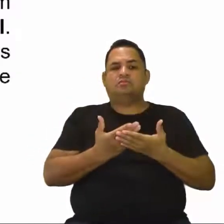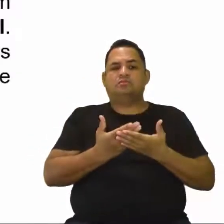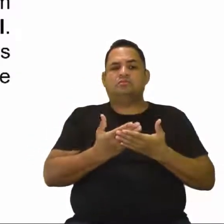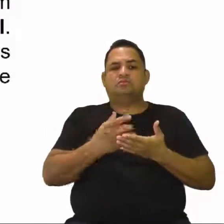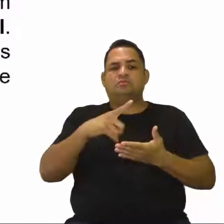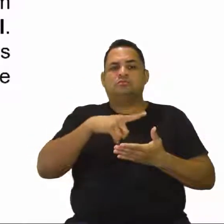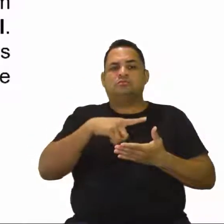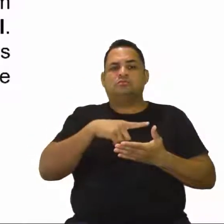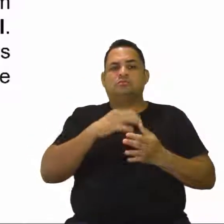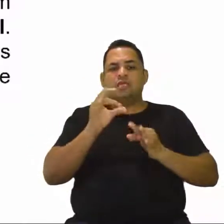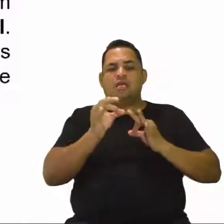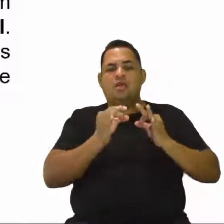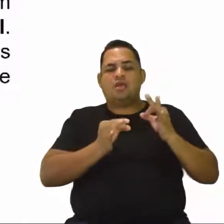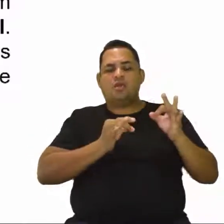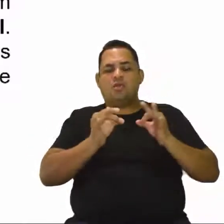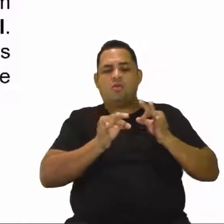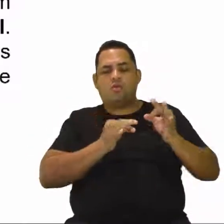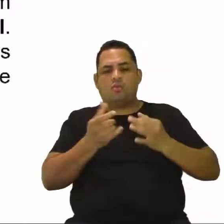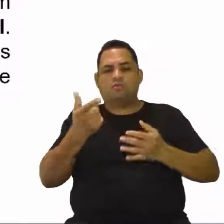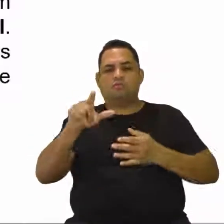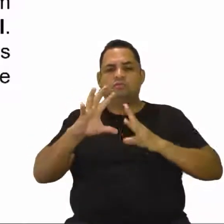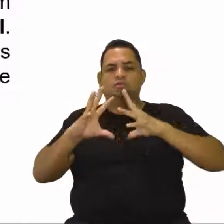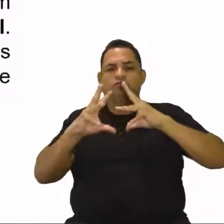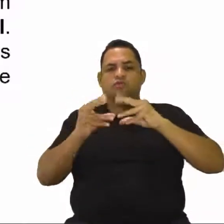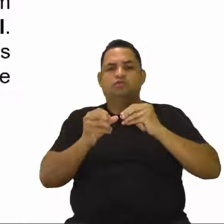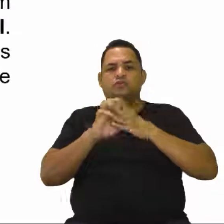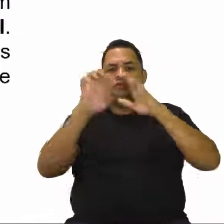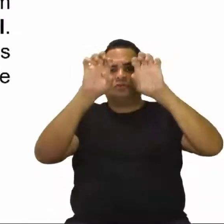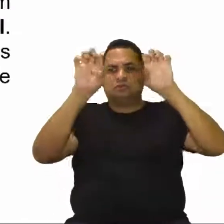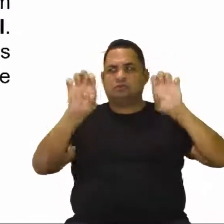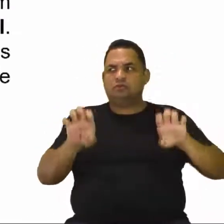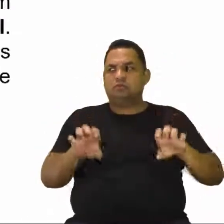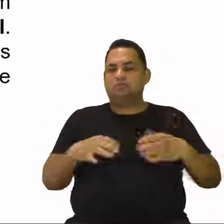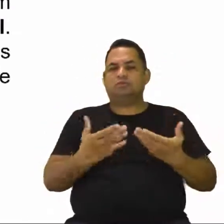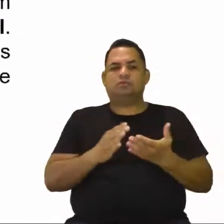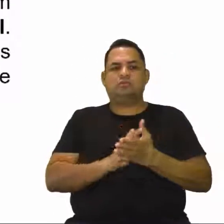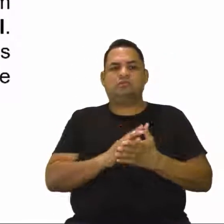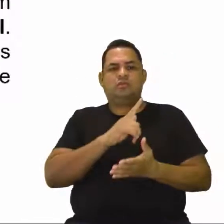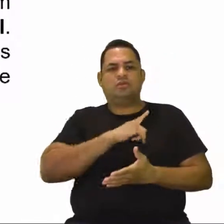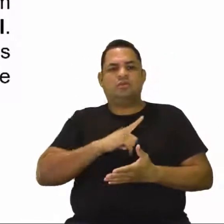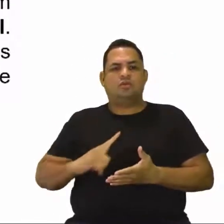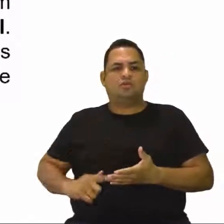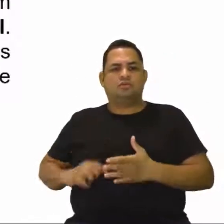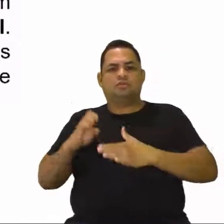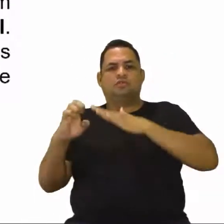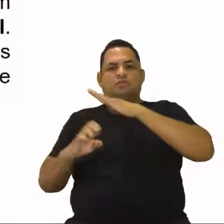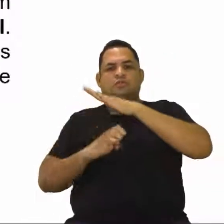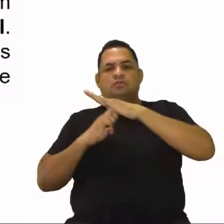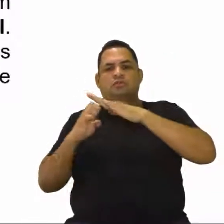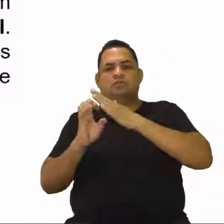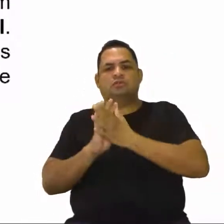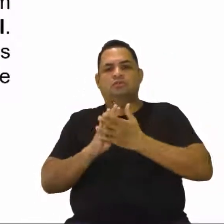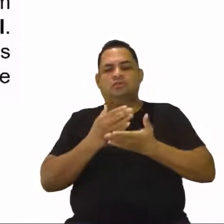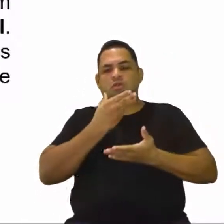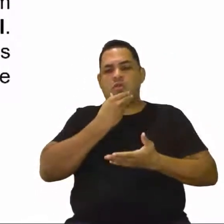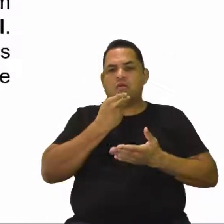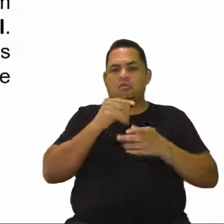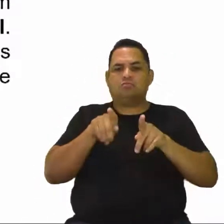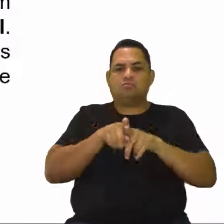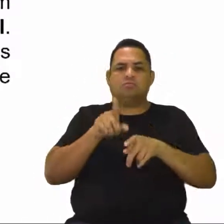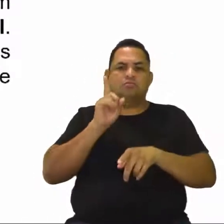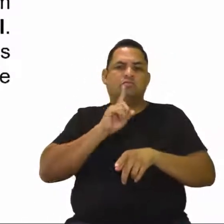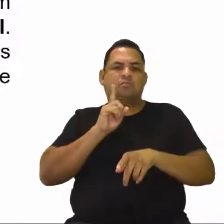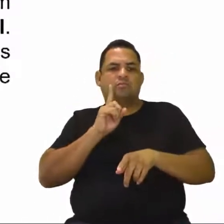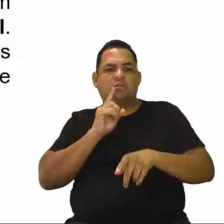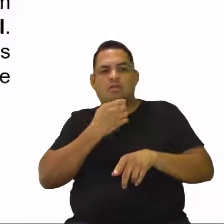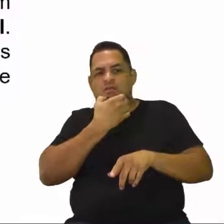uma reorganização em todas as suas estruturas. Os governos e empresários da Inglaterra, da